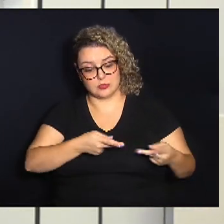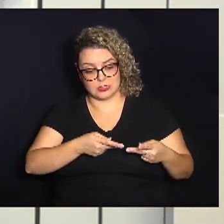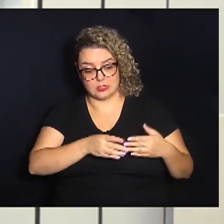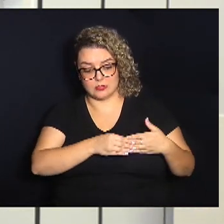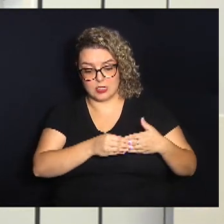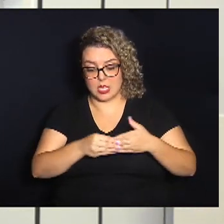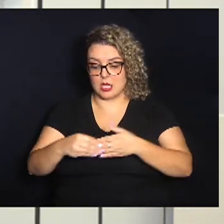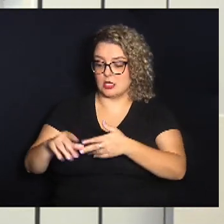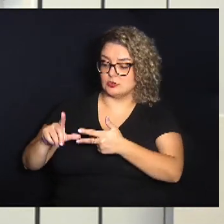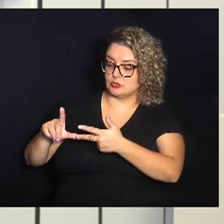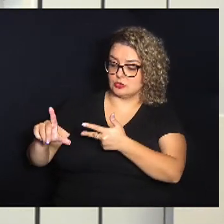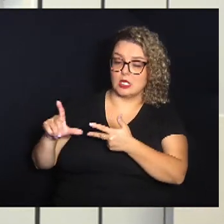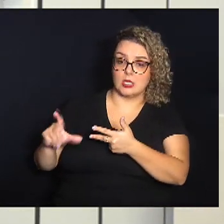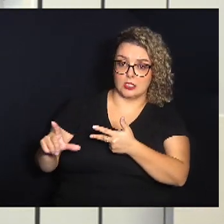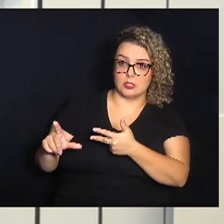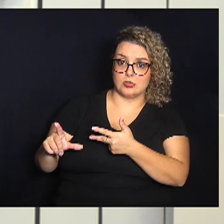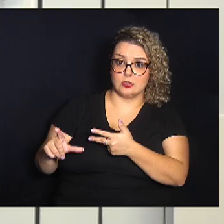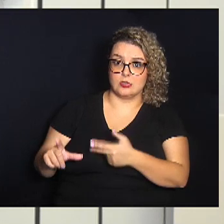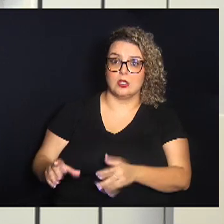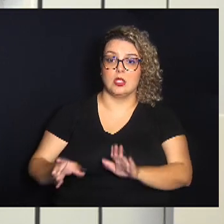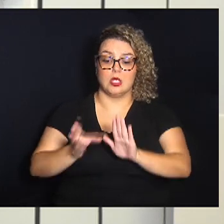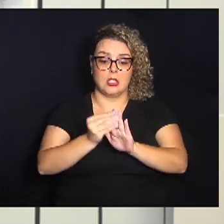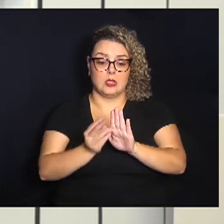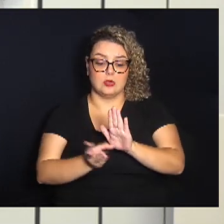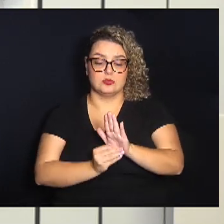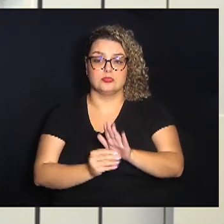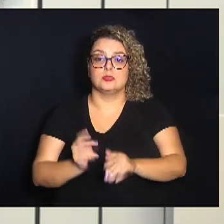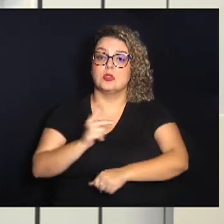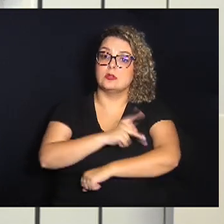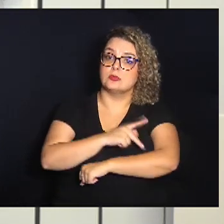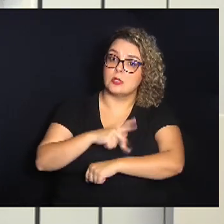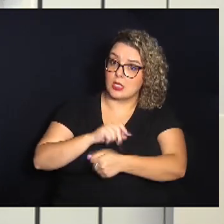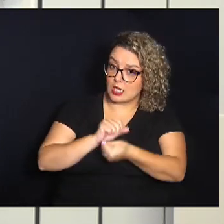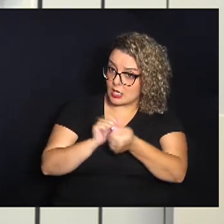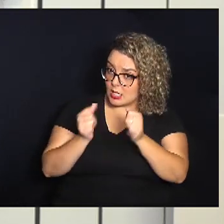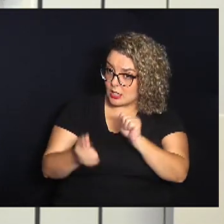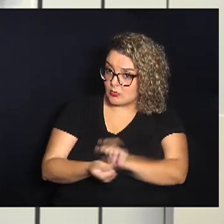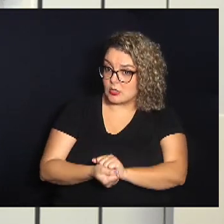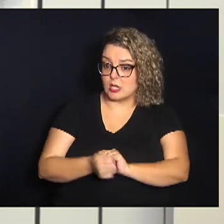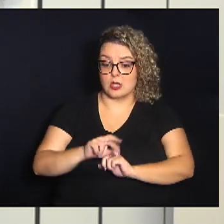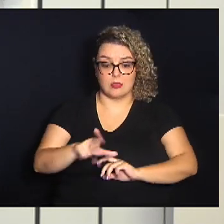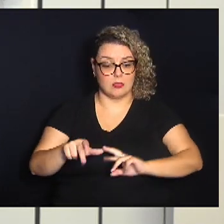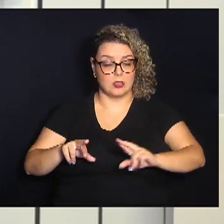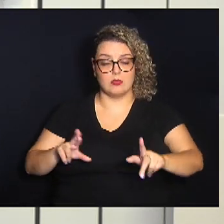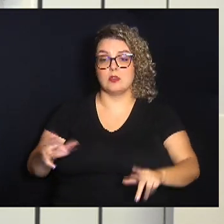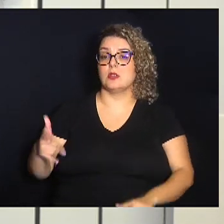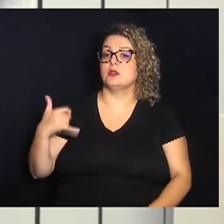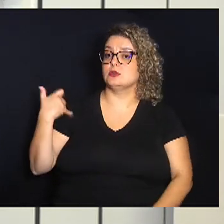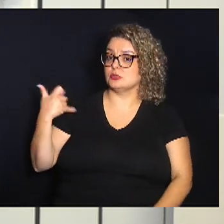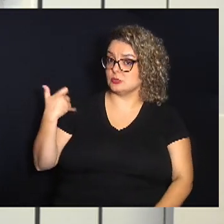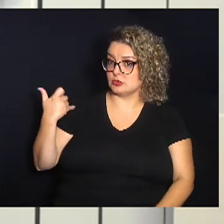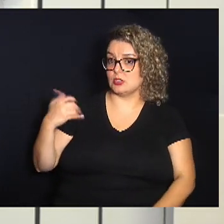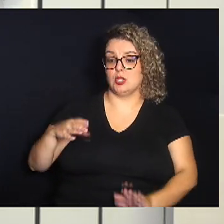ao Legislativo e com conteúdo pedagógico adequado às diferentes faixas etárias, o programa tem como